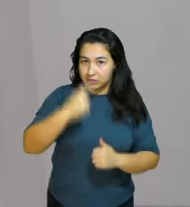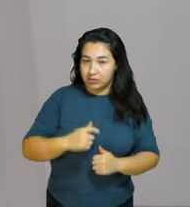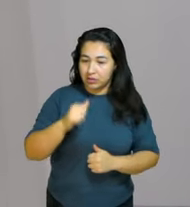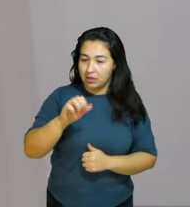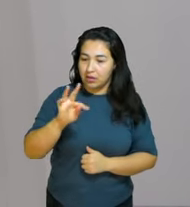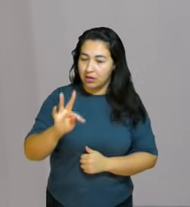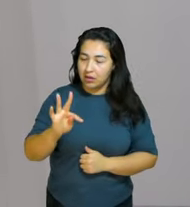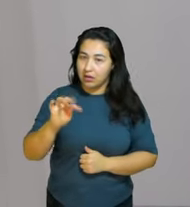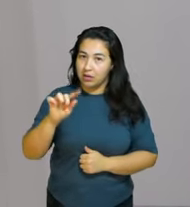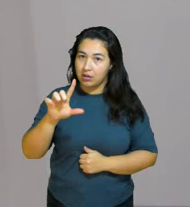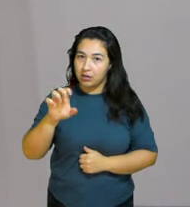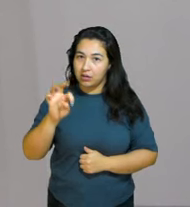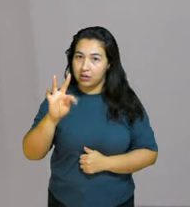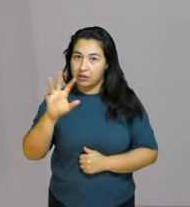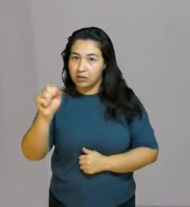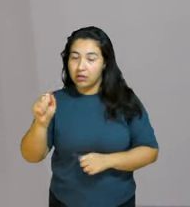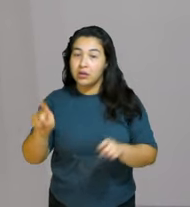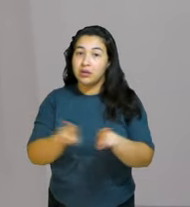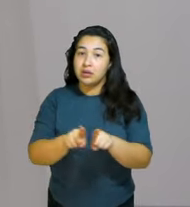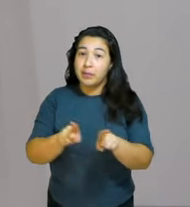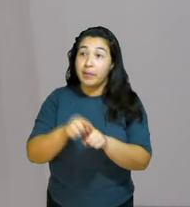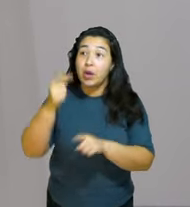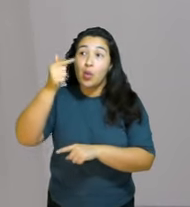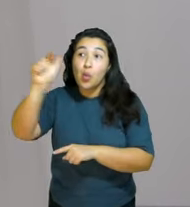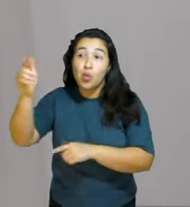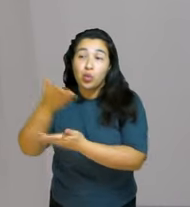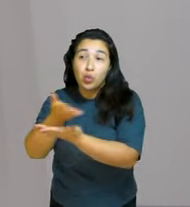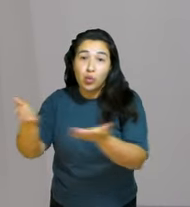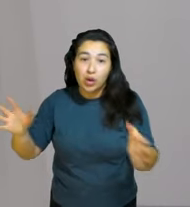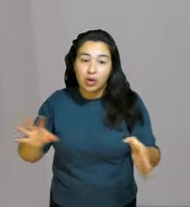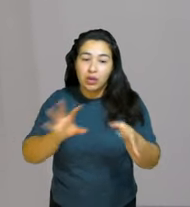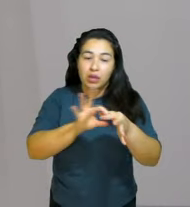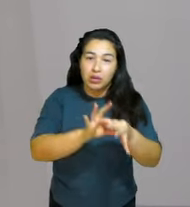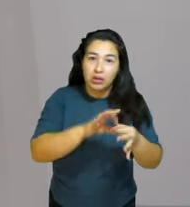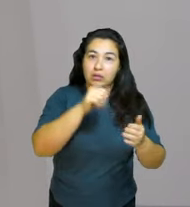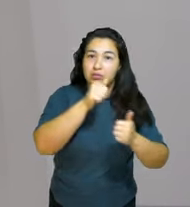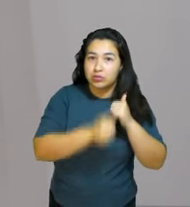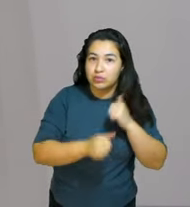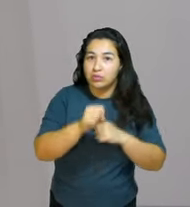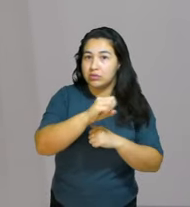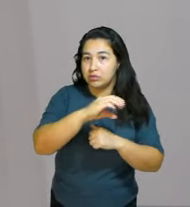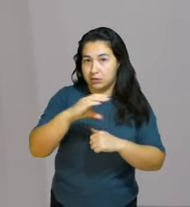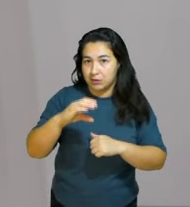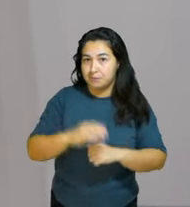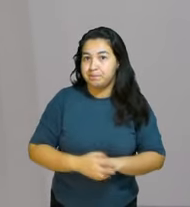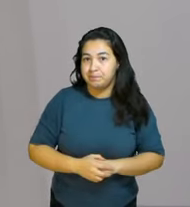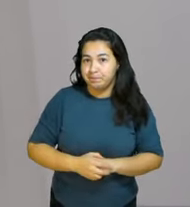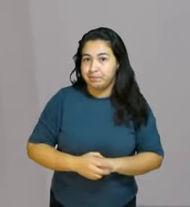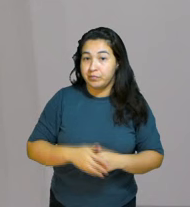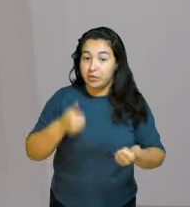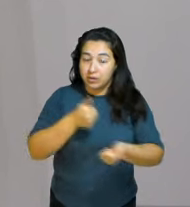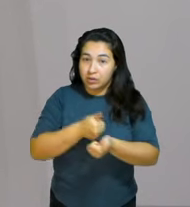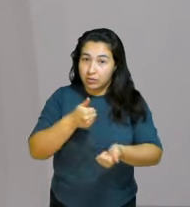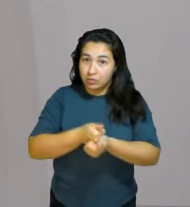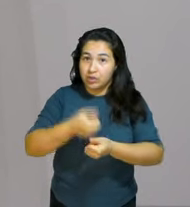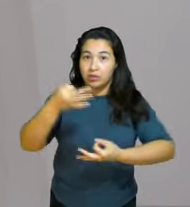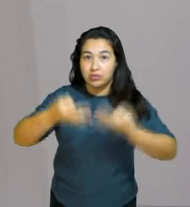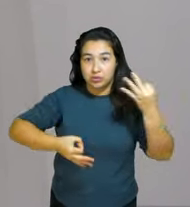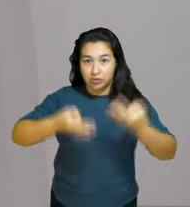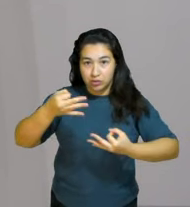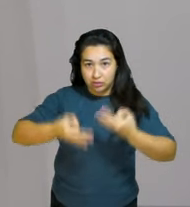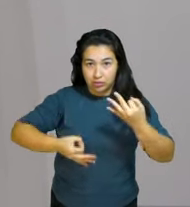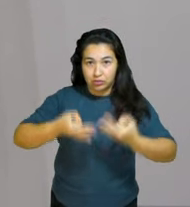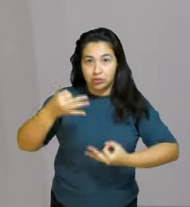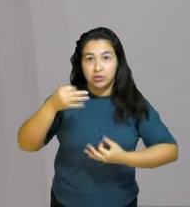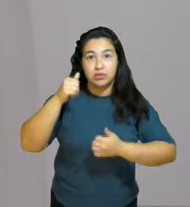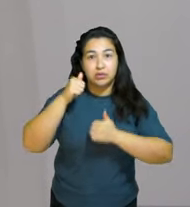outras federações, dirigentes esportivos do Estado de Santa Catarina, o Tribunal de Justiça Desportiva